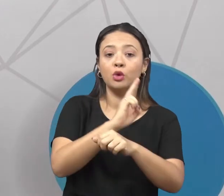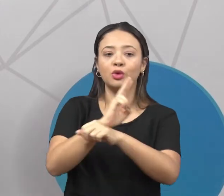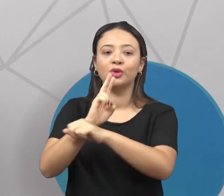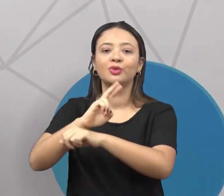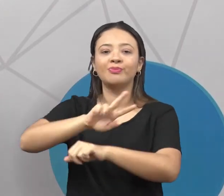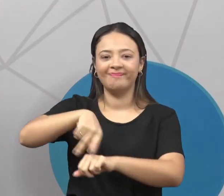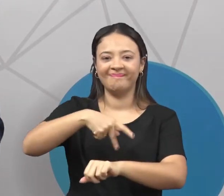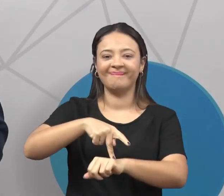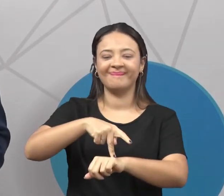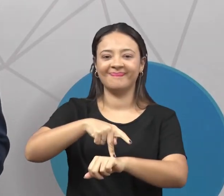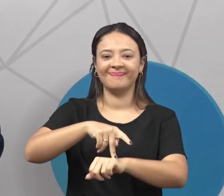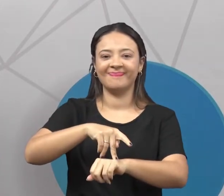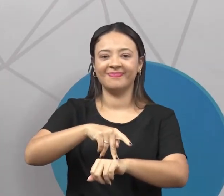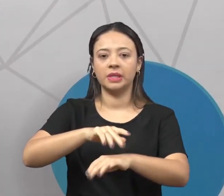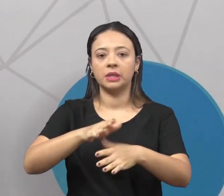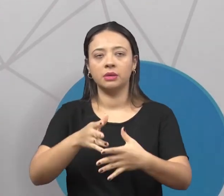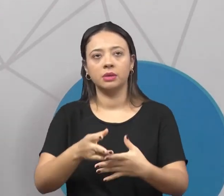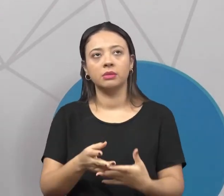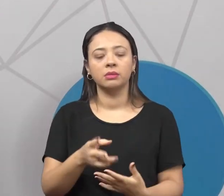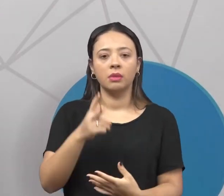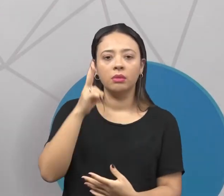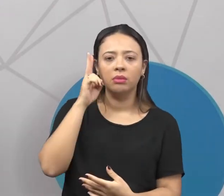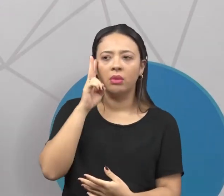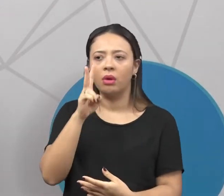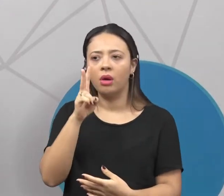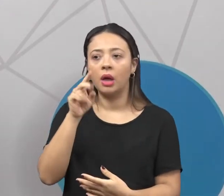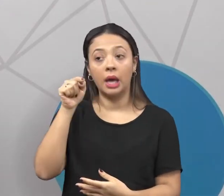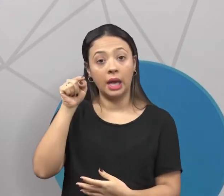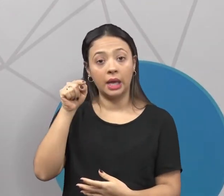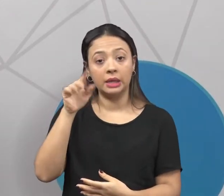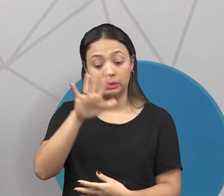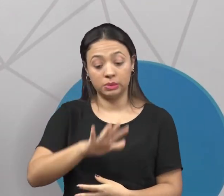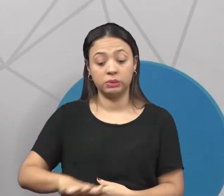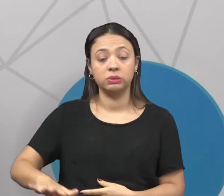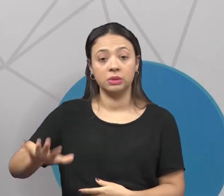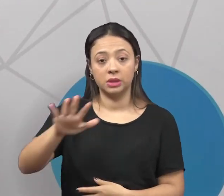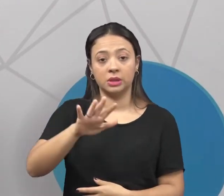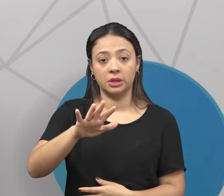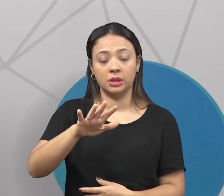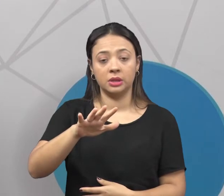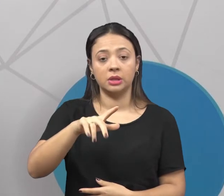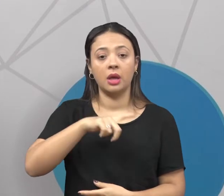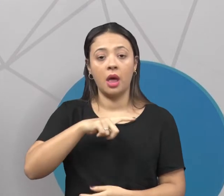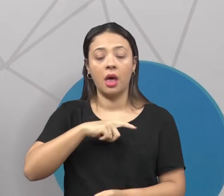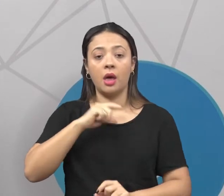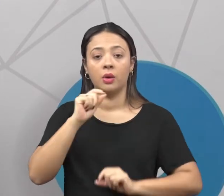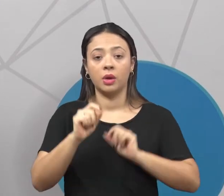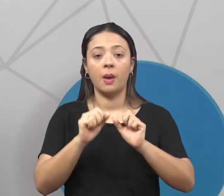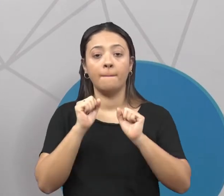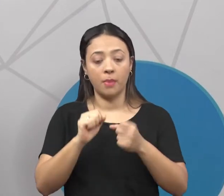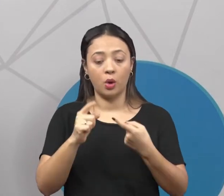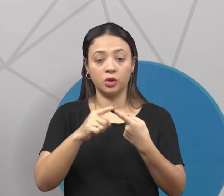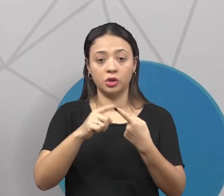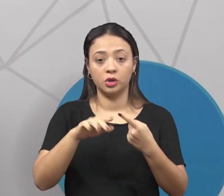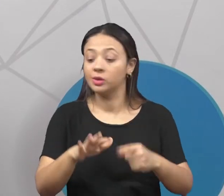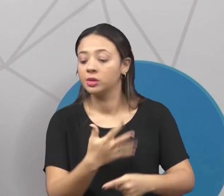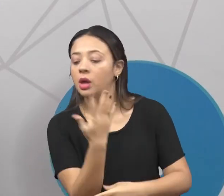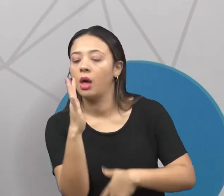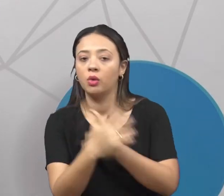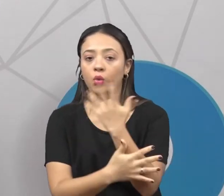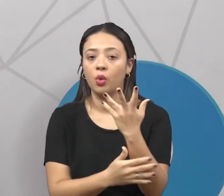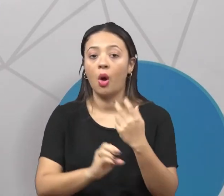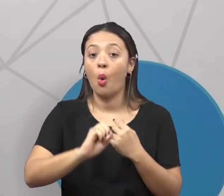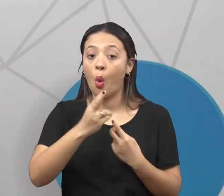Então, quando a gente fala dessa paisagem, a gente está vendo que dentro dessa paisagem ela pode ter paisagem natural e pode ter